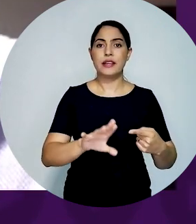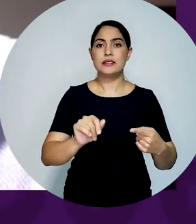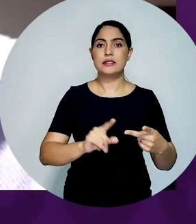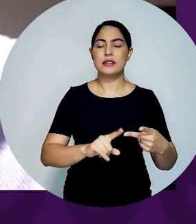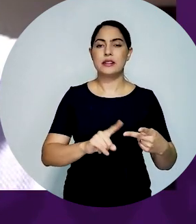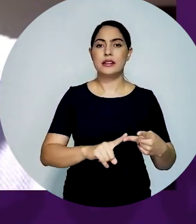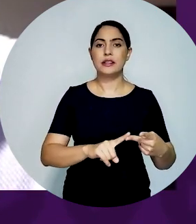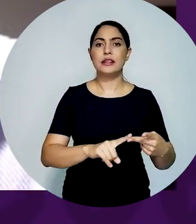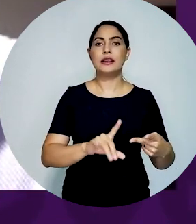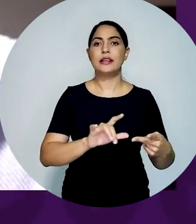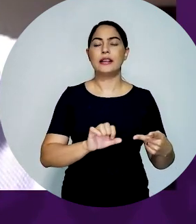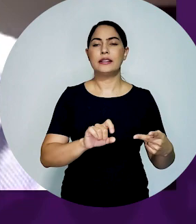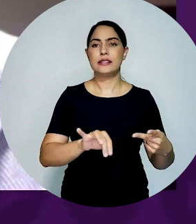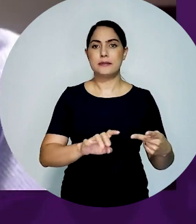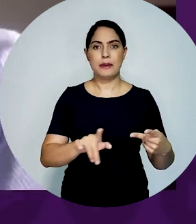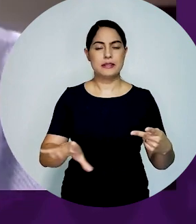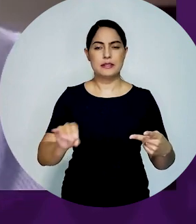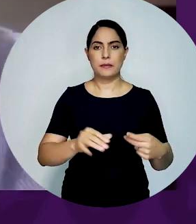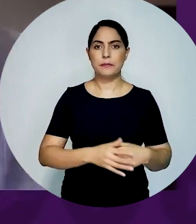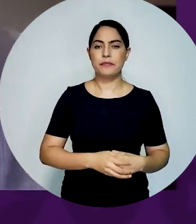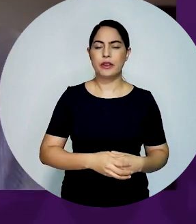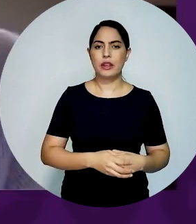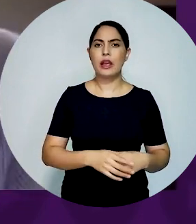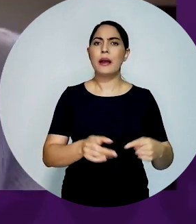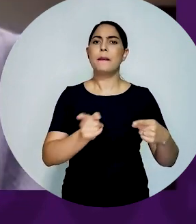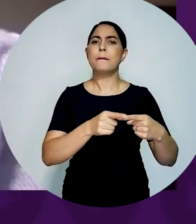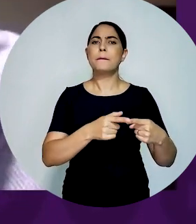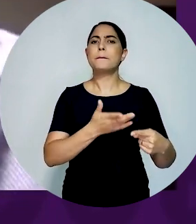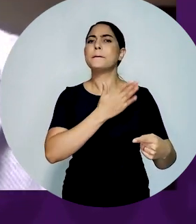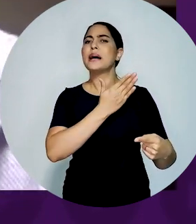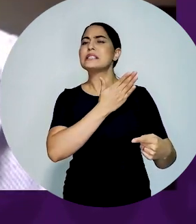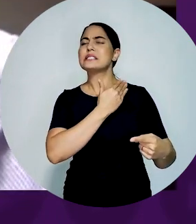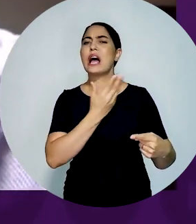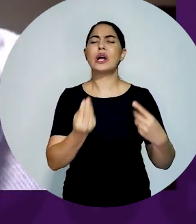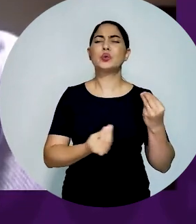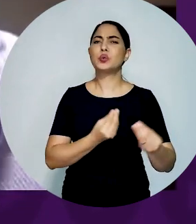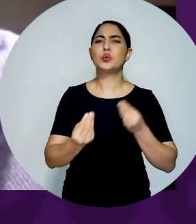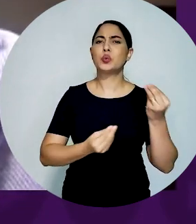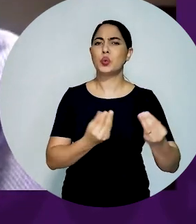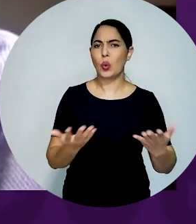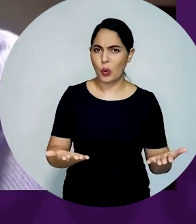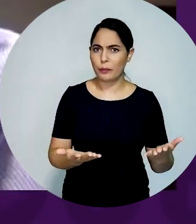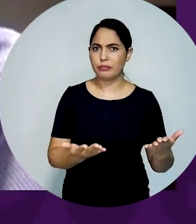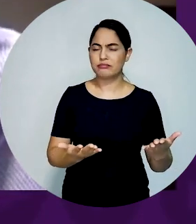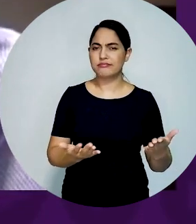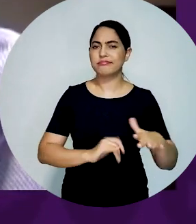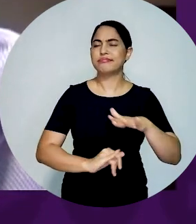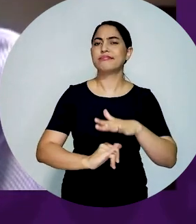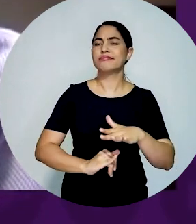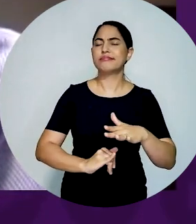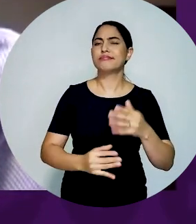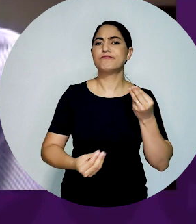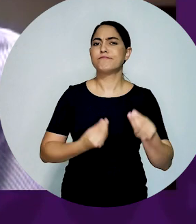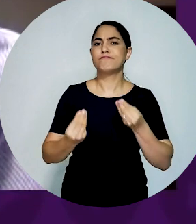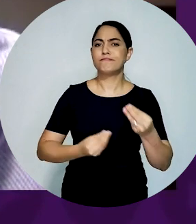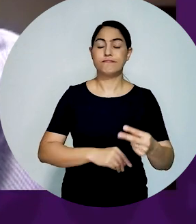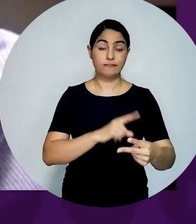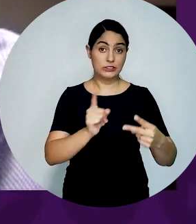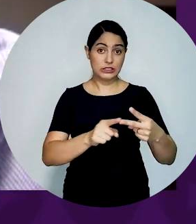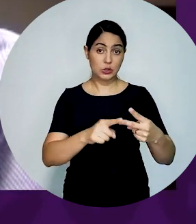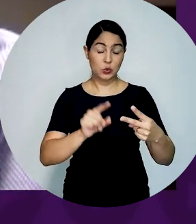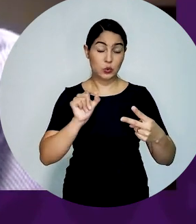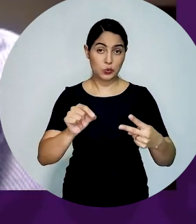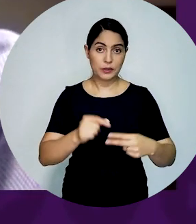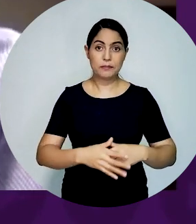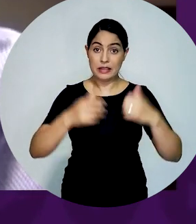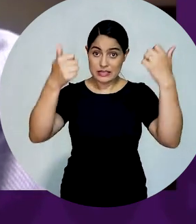estabilização da antecipação de tutela. Primeira coisa, falar um pouquinho do passado, né? Sobre as origens desse instituto, como a gente